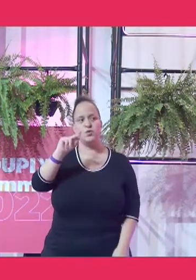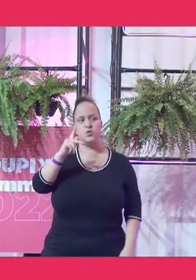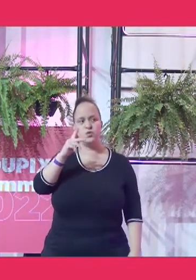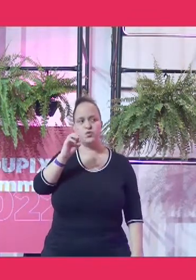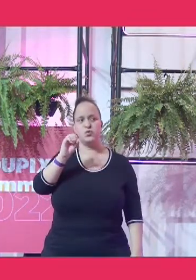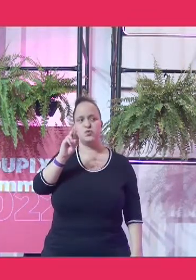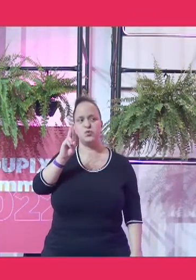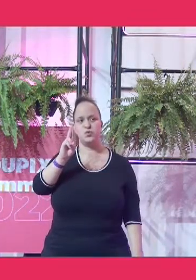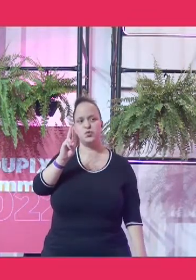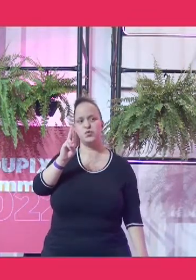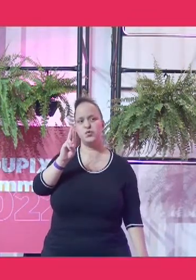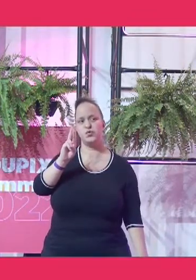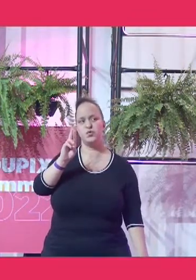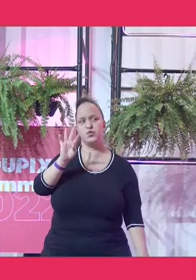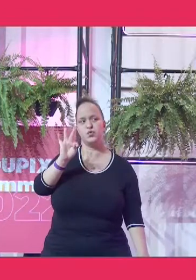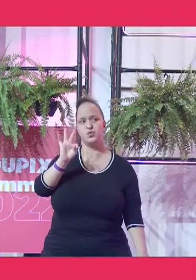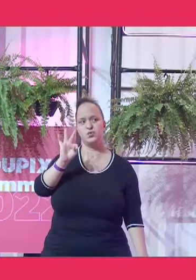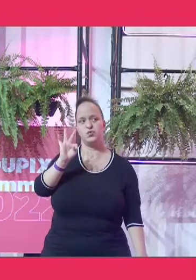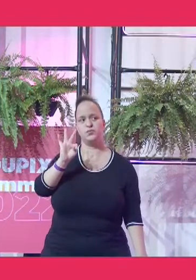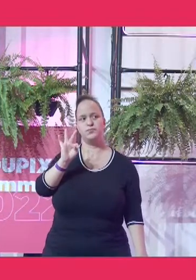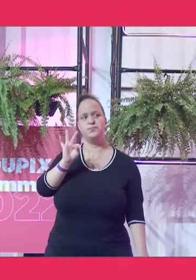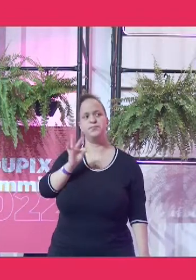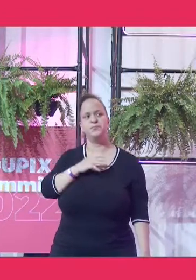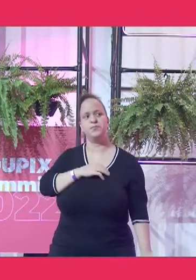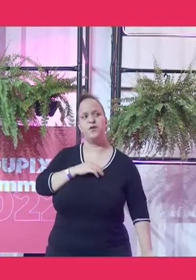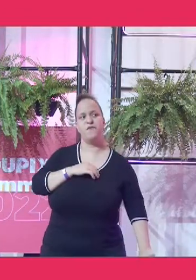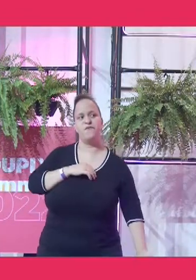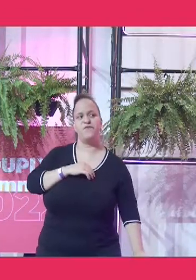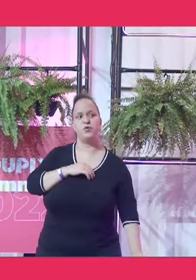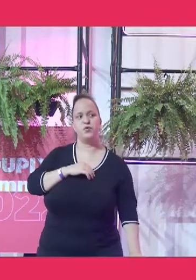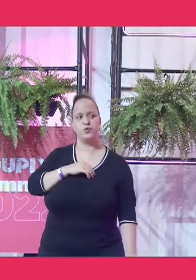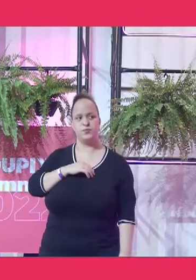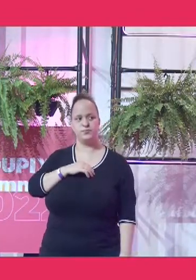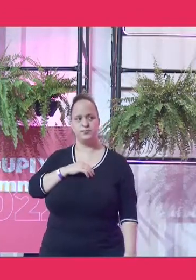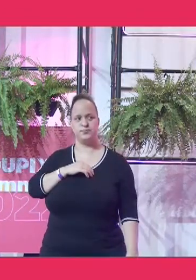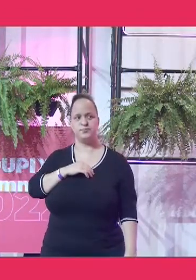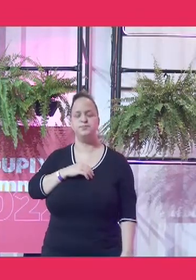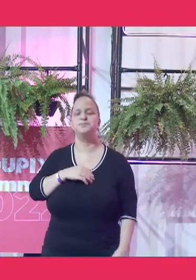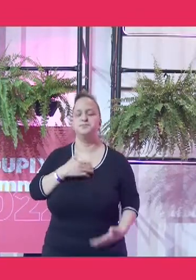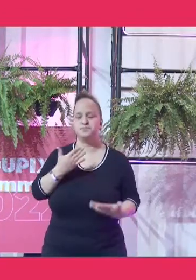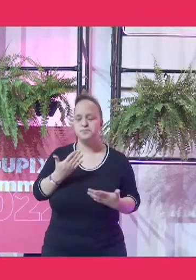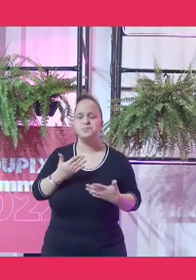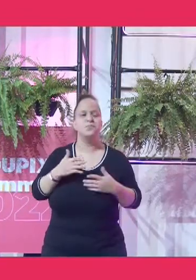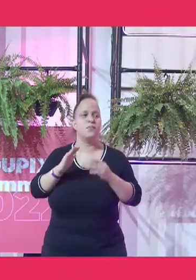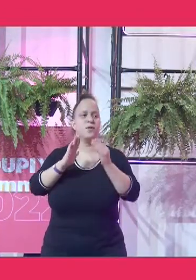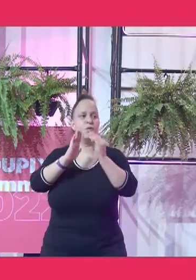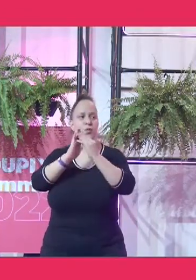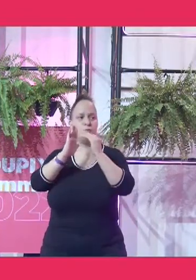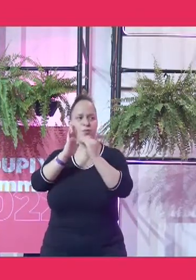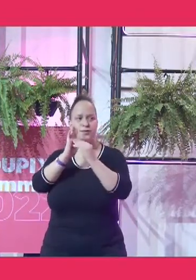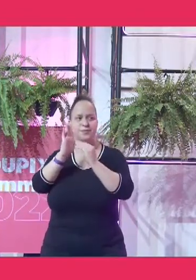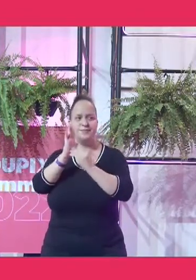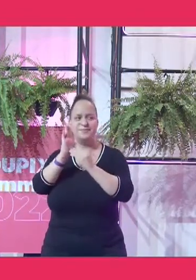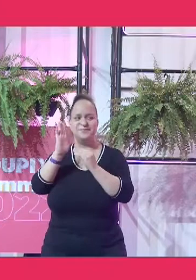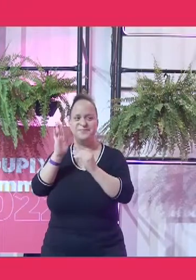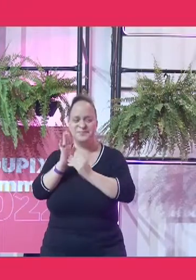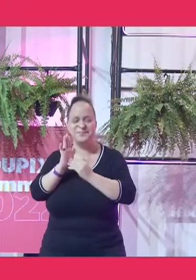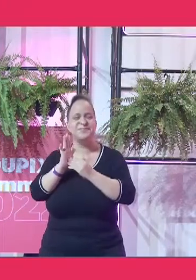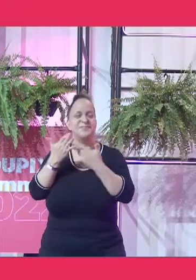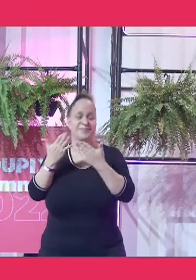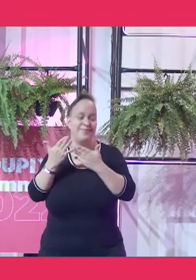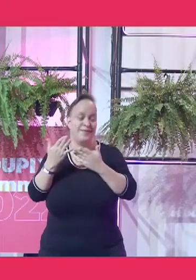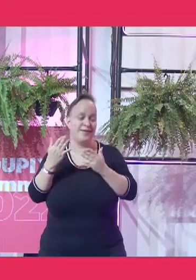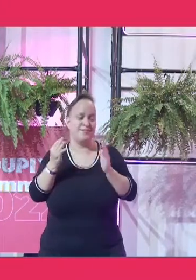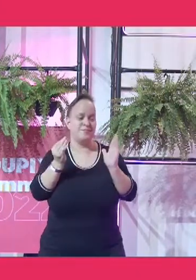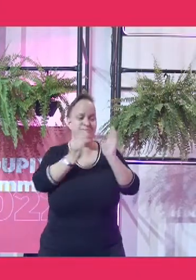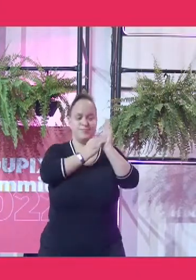tinha amado. Eu demorei anos para entender que o meu papel no Instagram era biscoitar. Então, eu não vou tratar conteúdo intenso aqui. Eu vou militar lá no meu